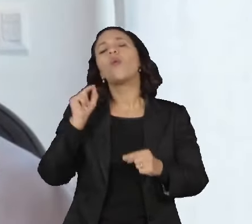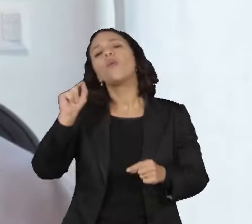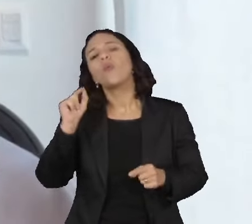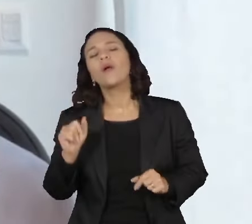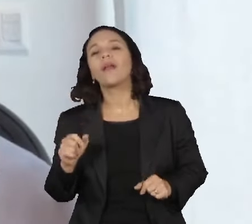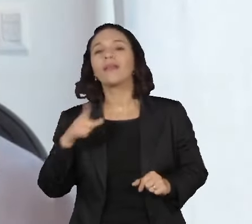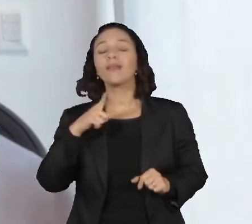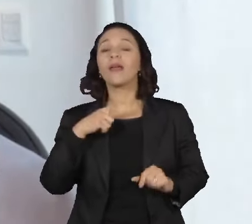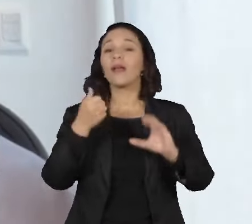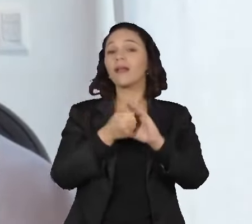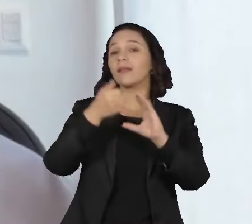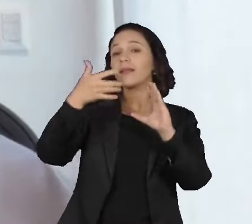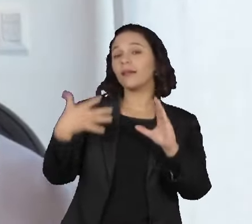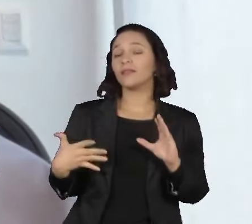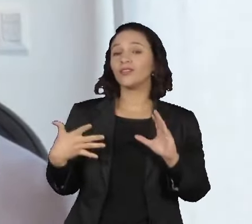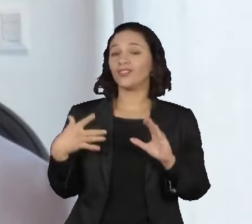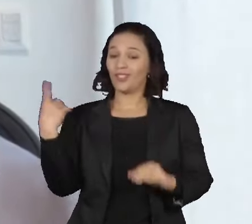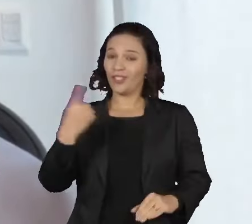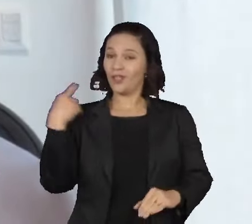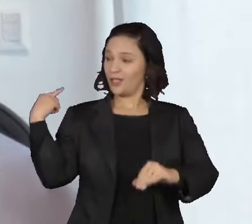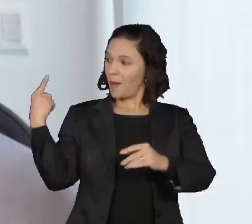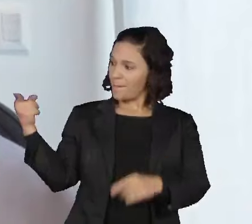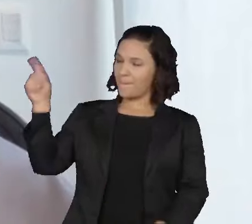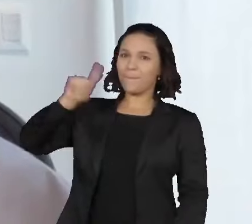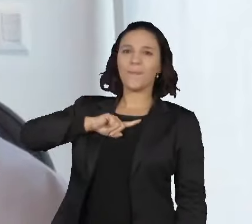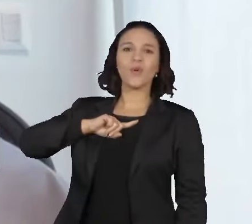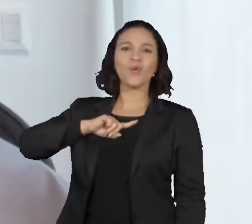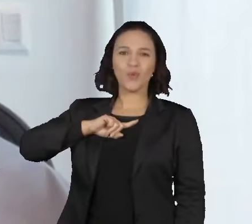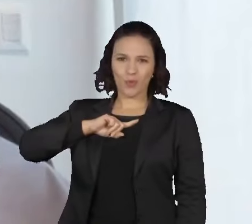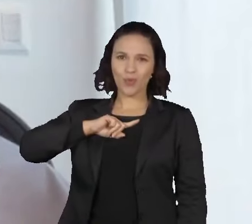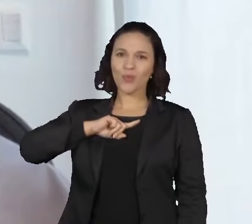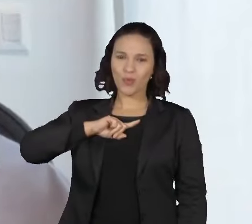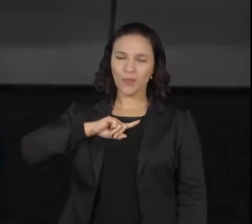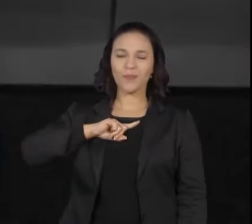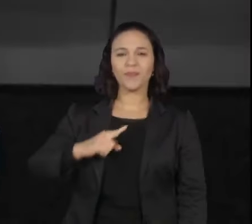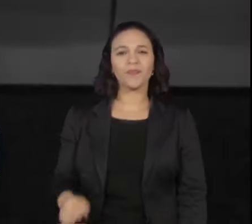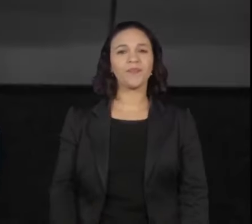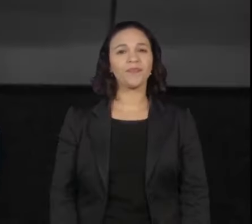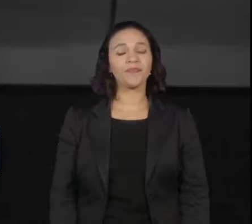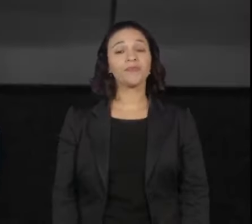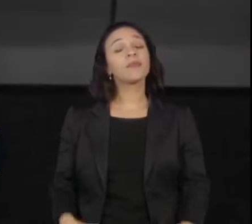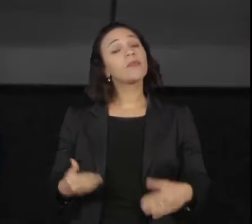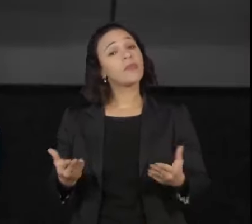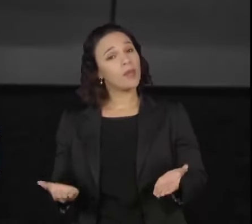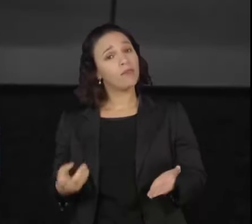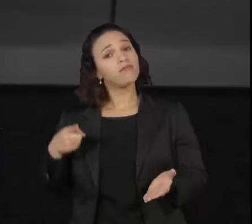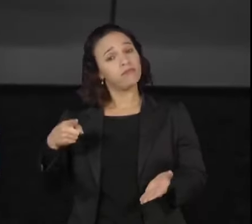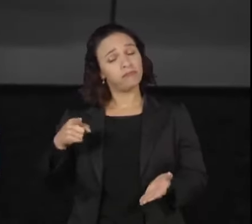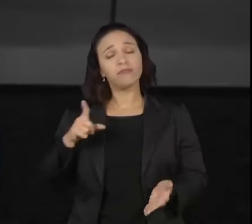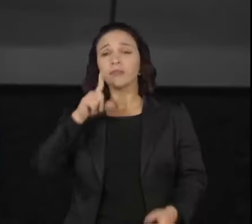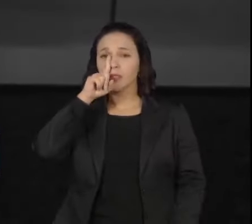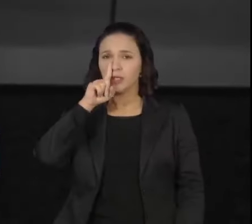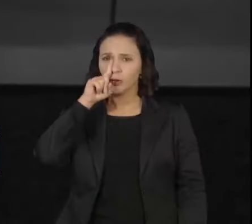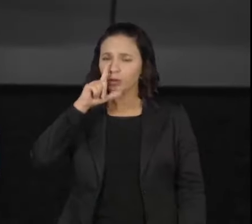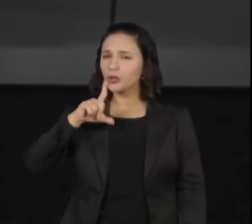certos caracteres que nós herdamos, é hereditário, né? E que pode ter